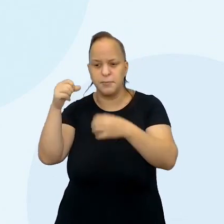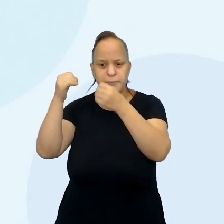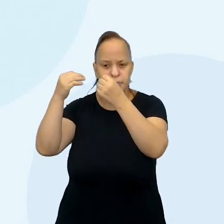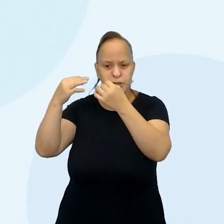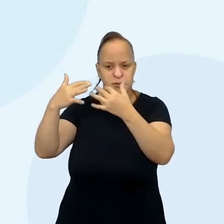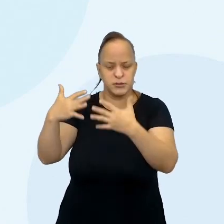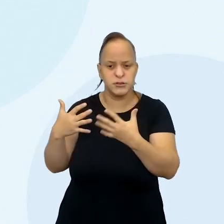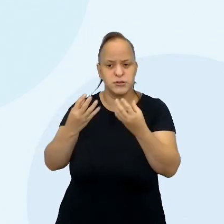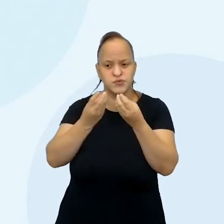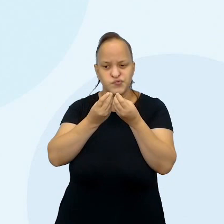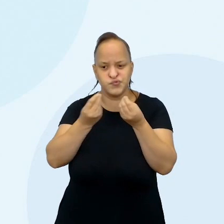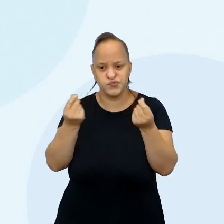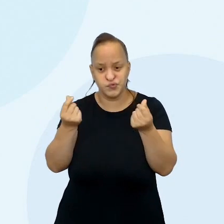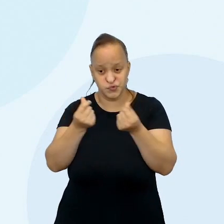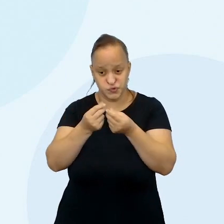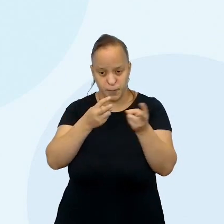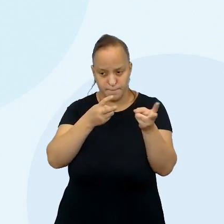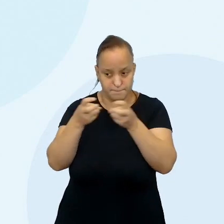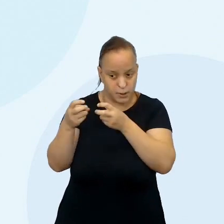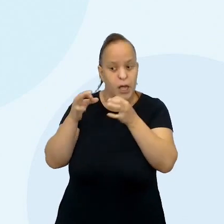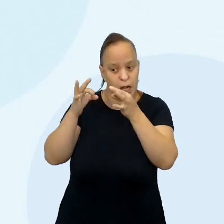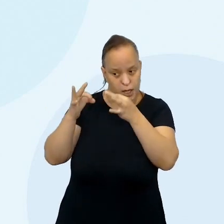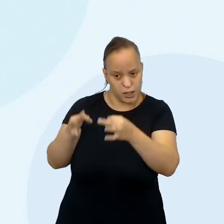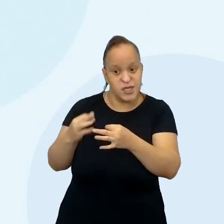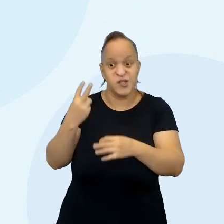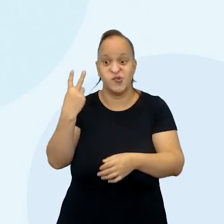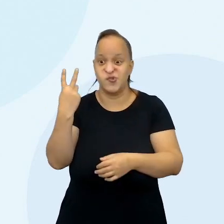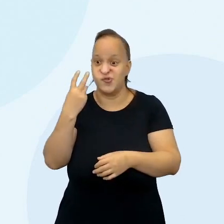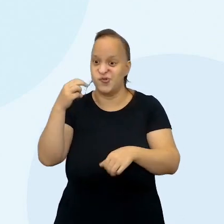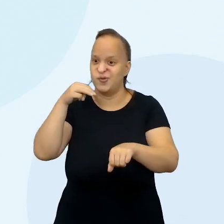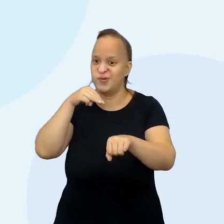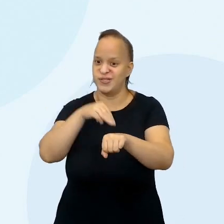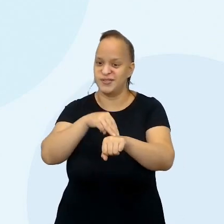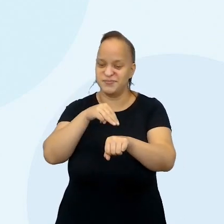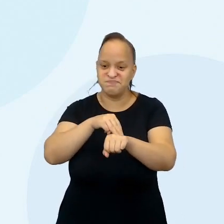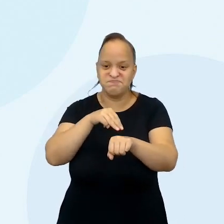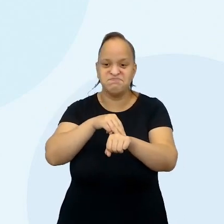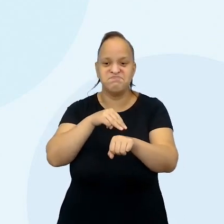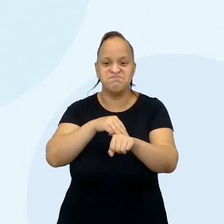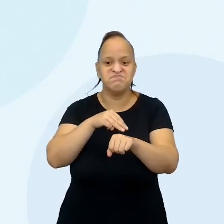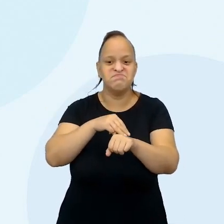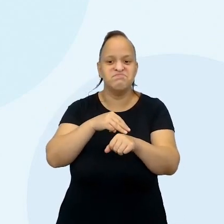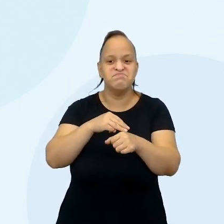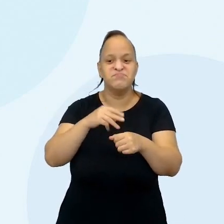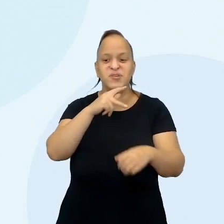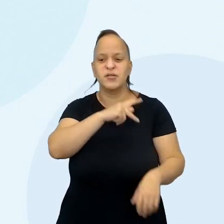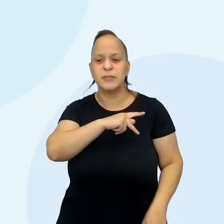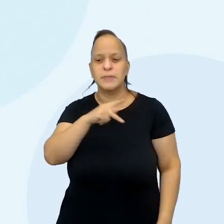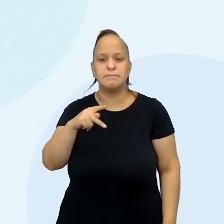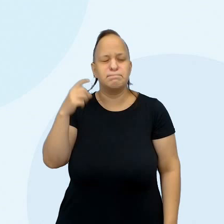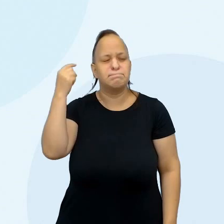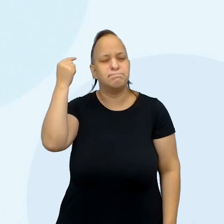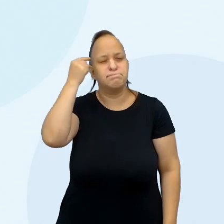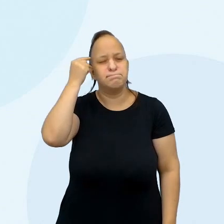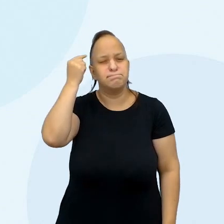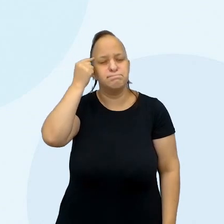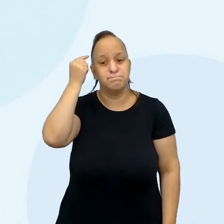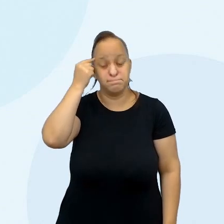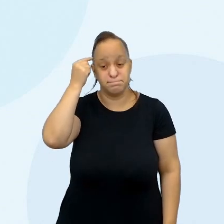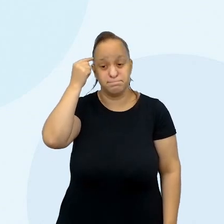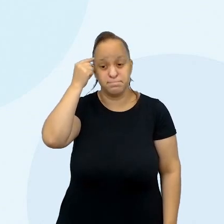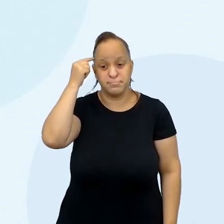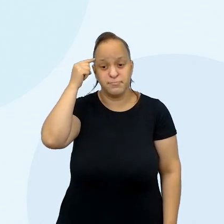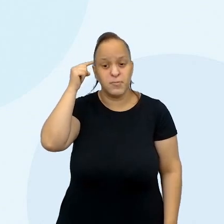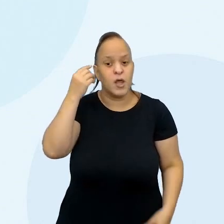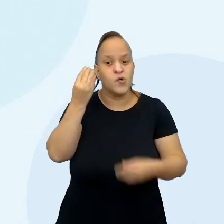sobre a sensibilização? Falo sim, mas deixa 2 minutos na tela para que o professor possa pensar um pouquinho sobre